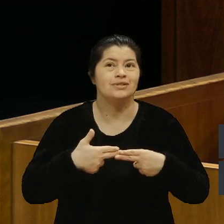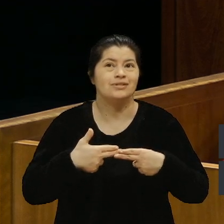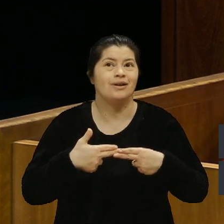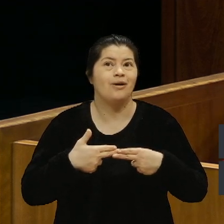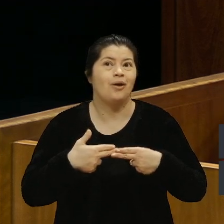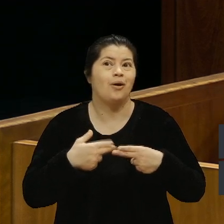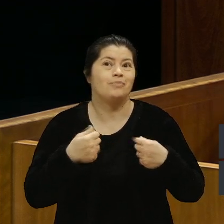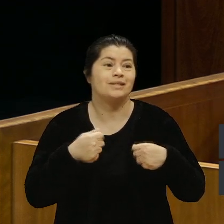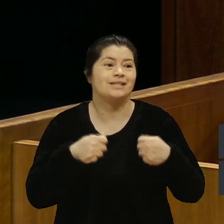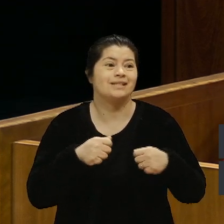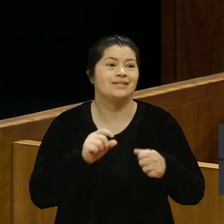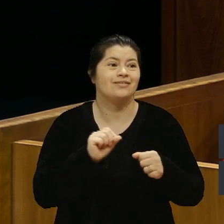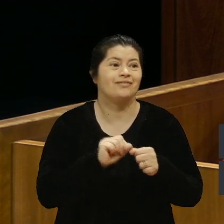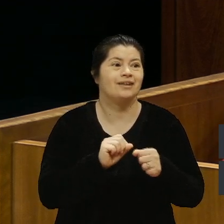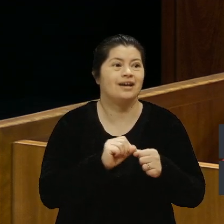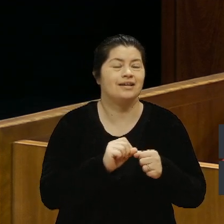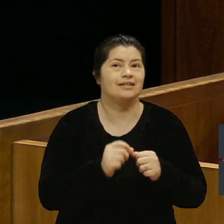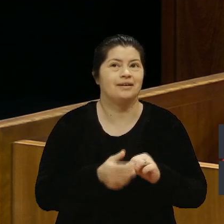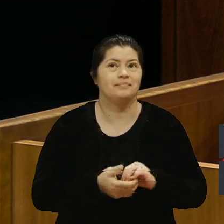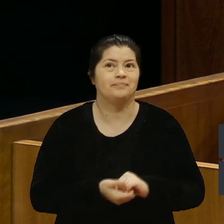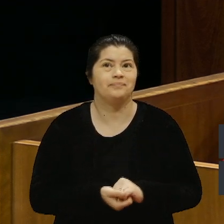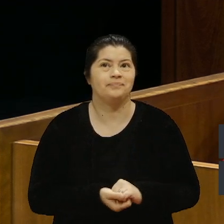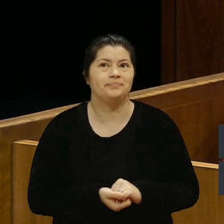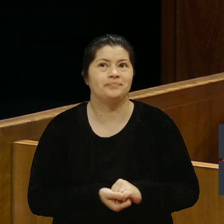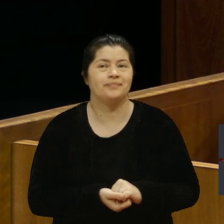está dentro.